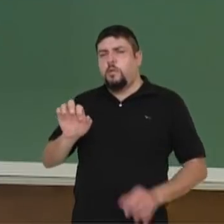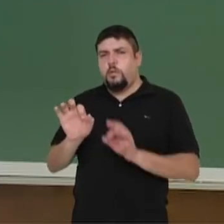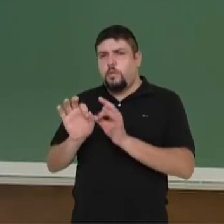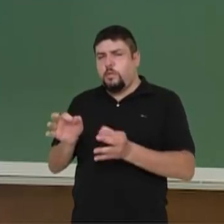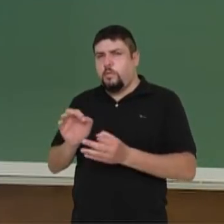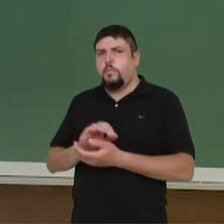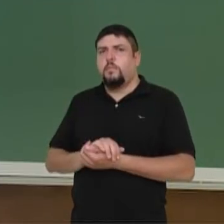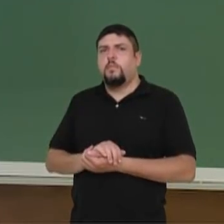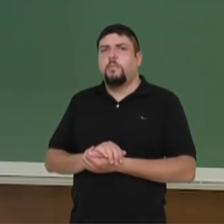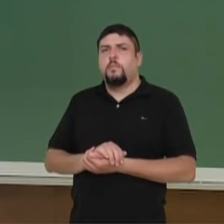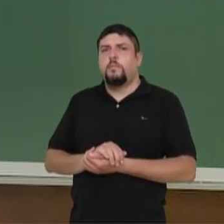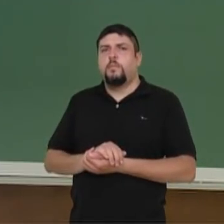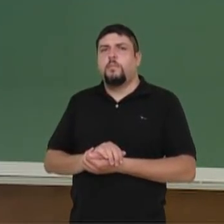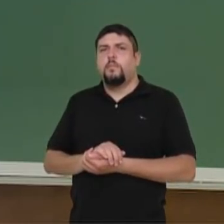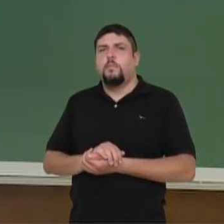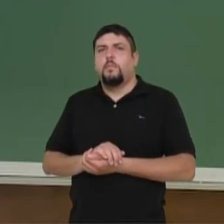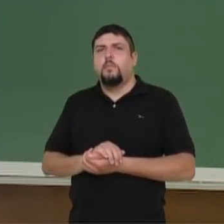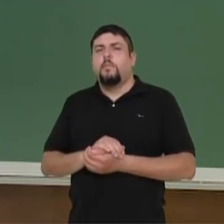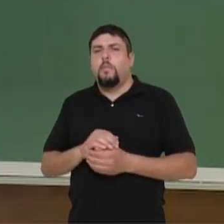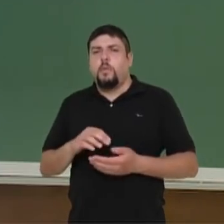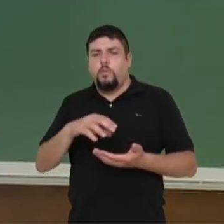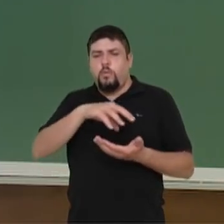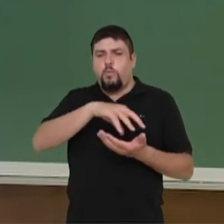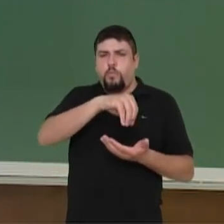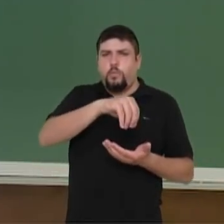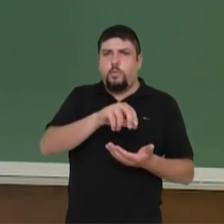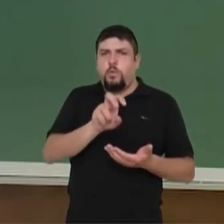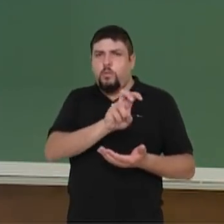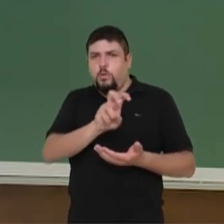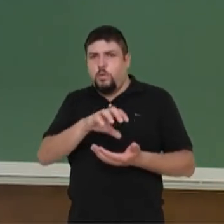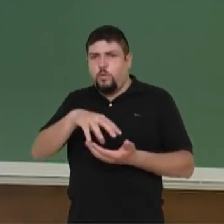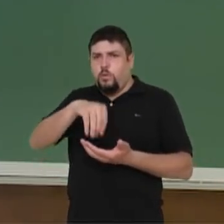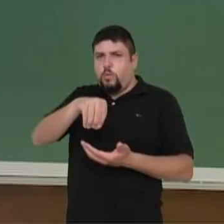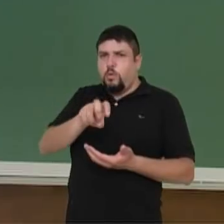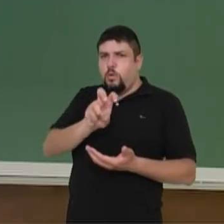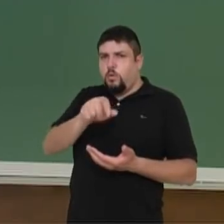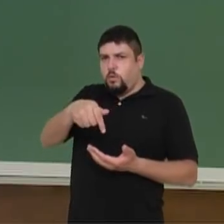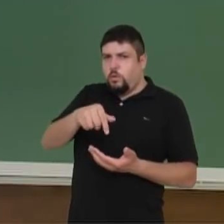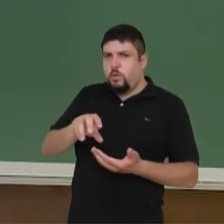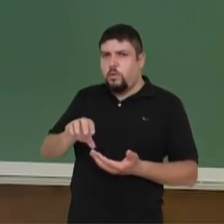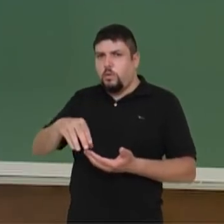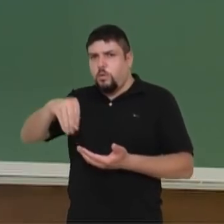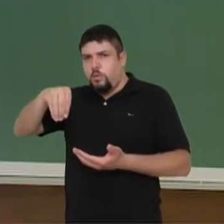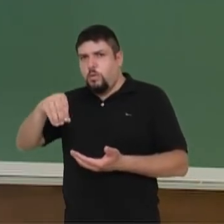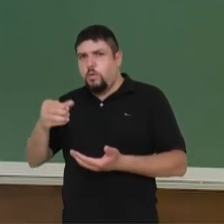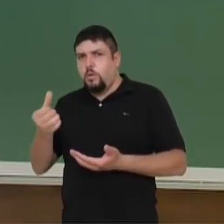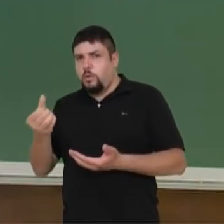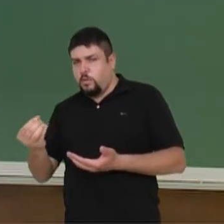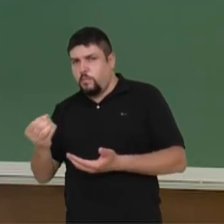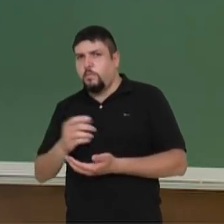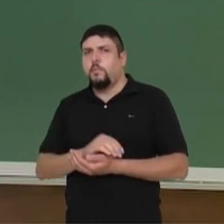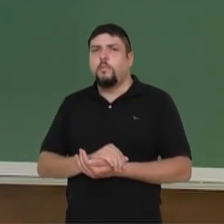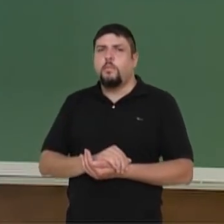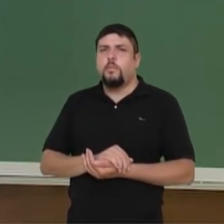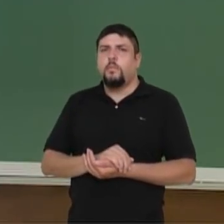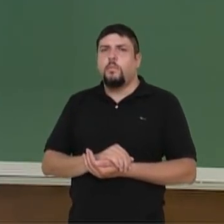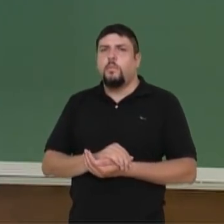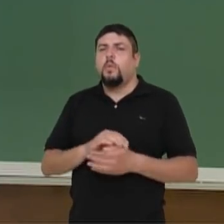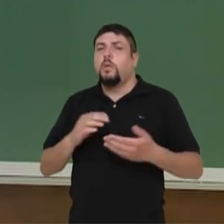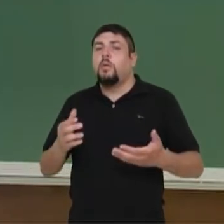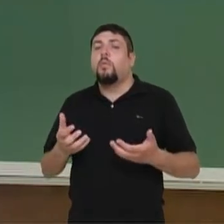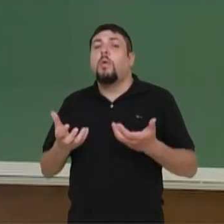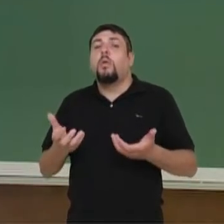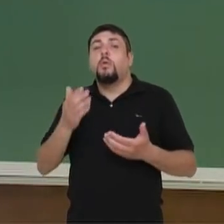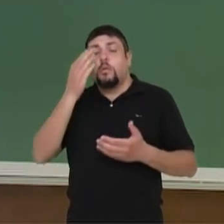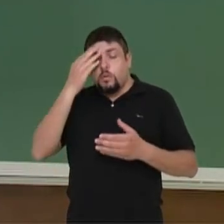num certo pacote, tem uma coxinha de 55 gramas, 57 gramas e 60 gramas, ok? Então, eu quero saber qual que é o peso médio